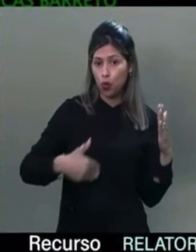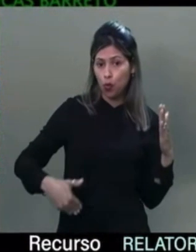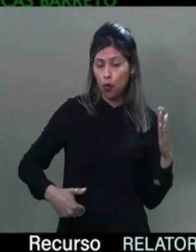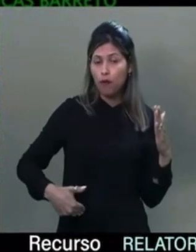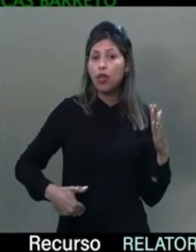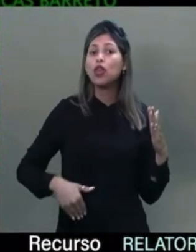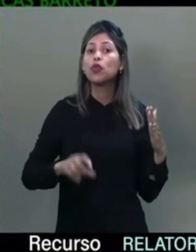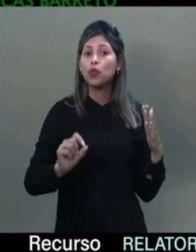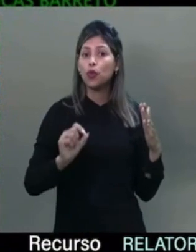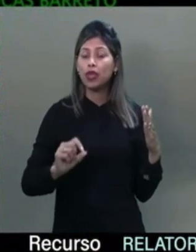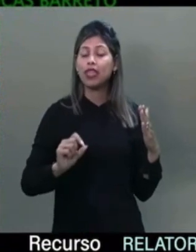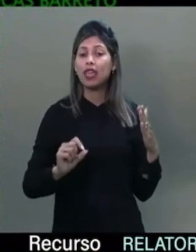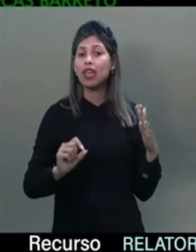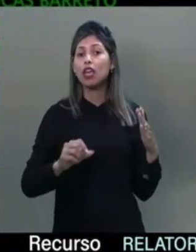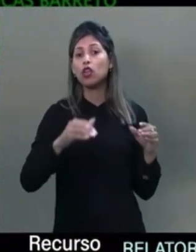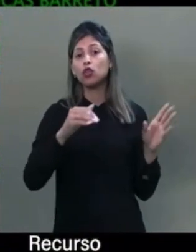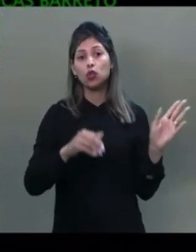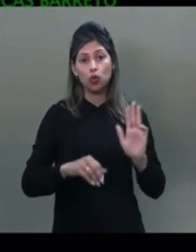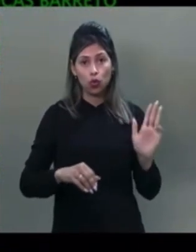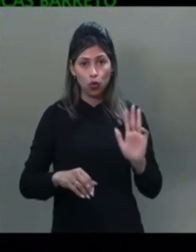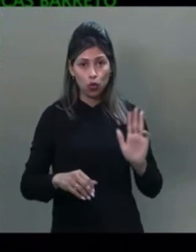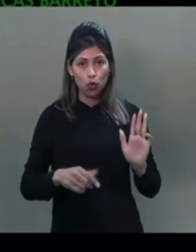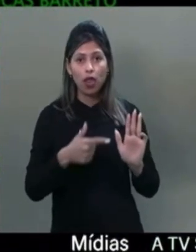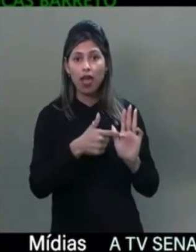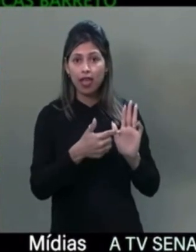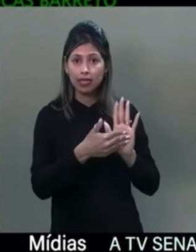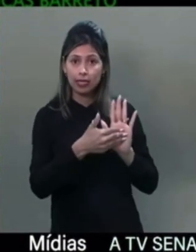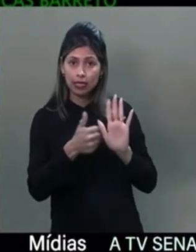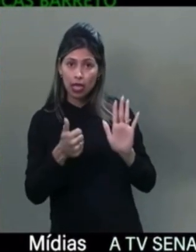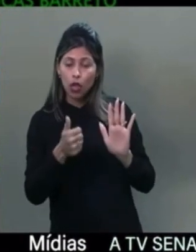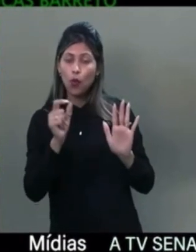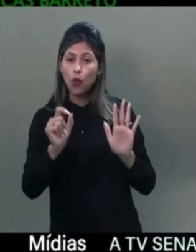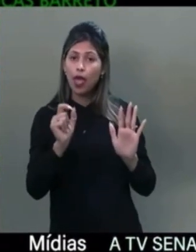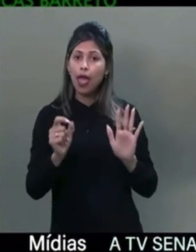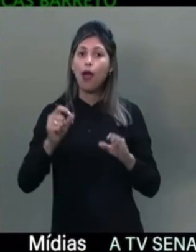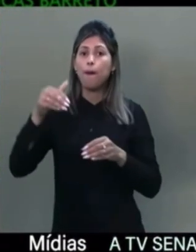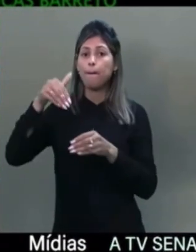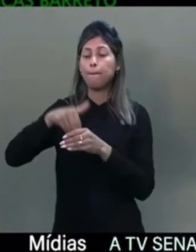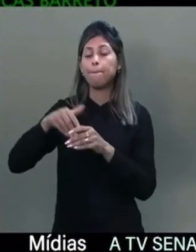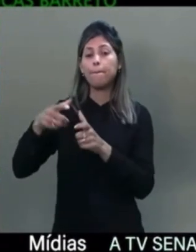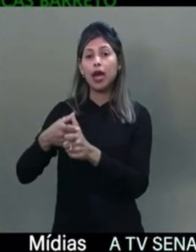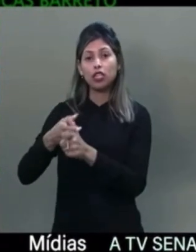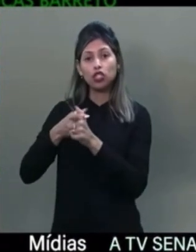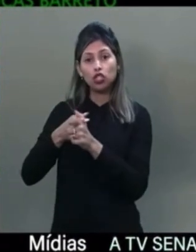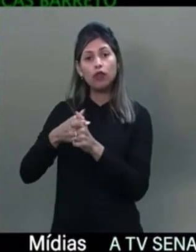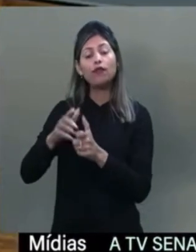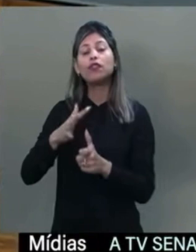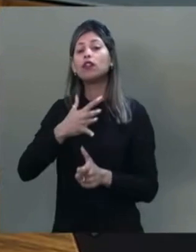sua dívida. Saiu de uma dívida pública em dólar,